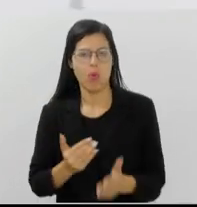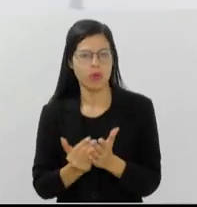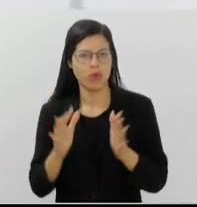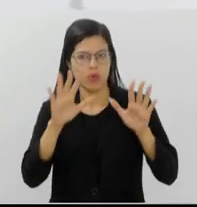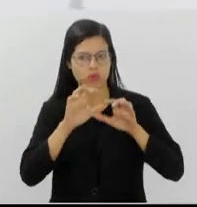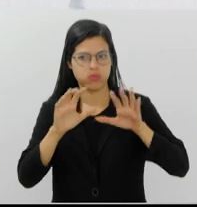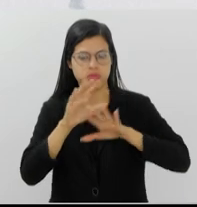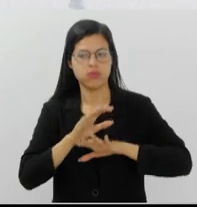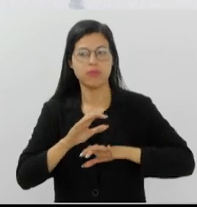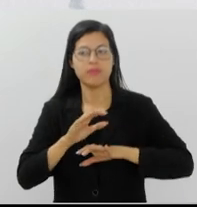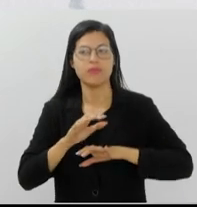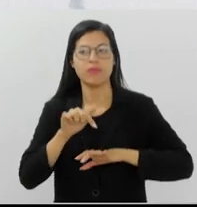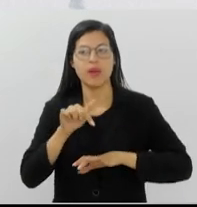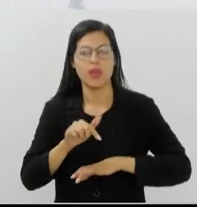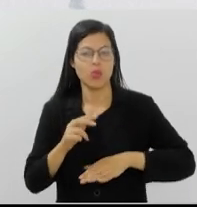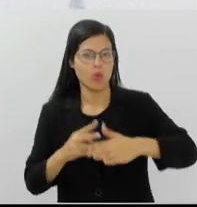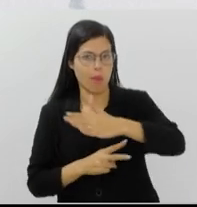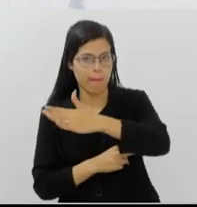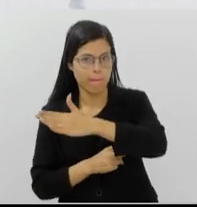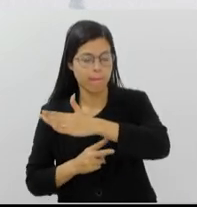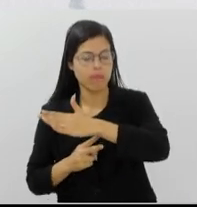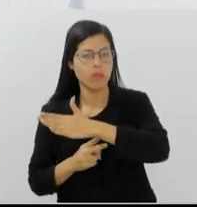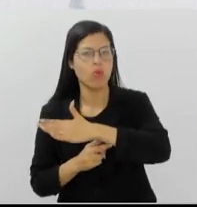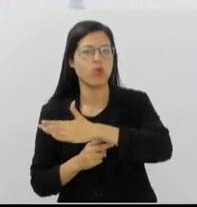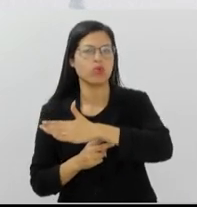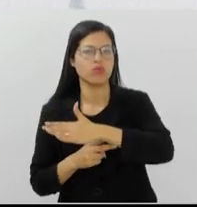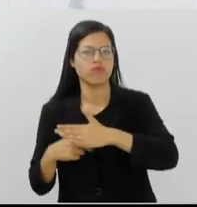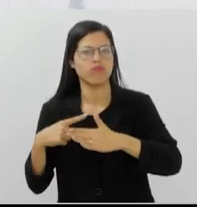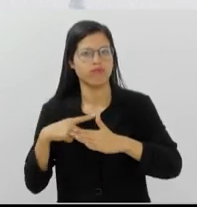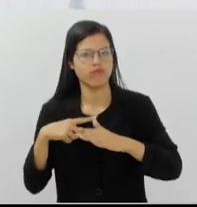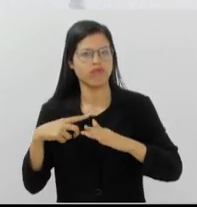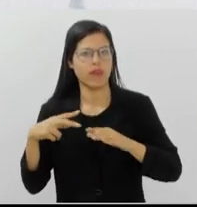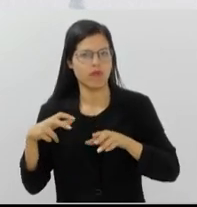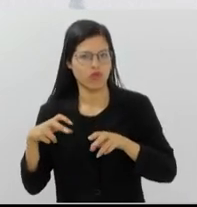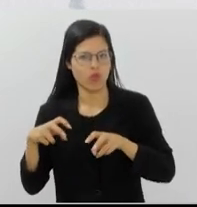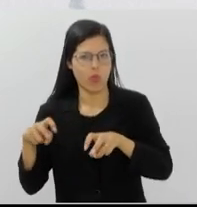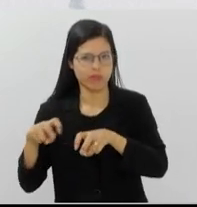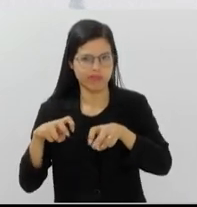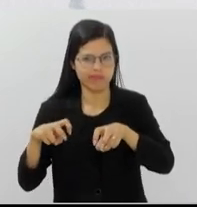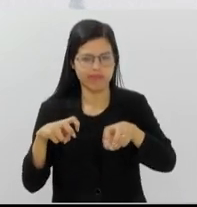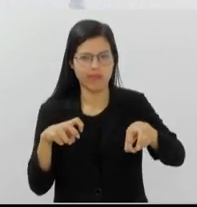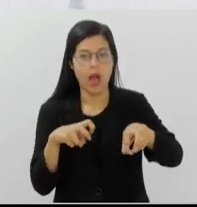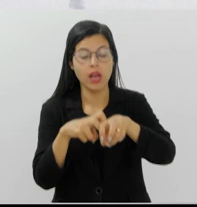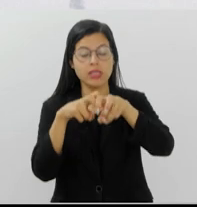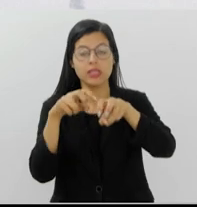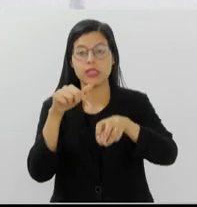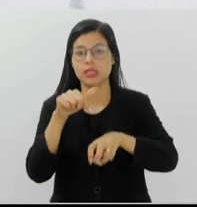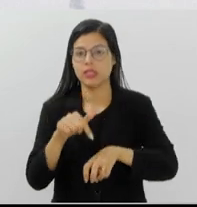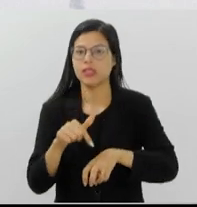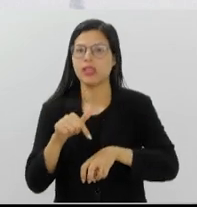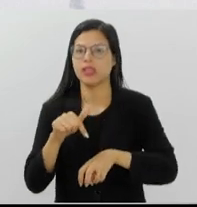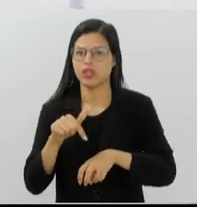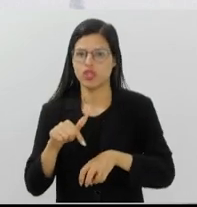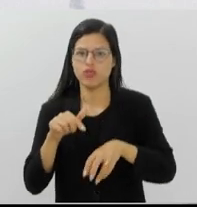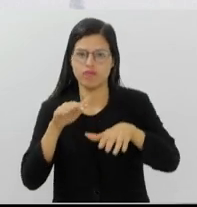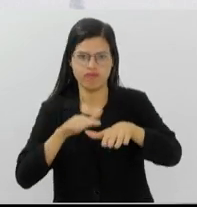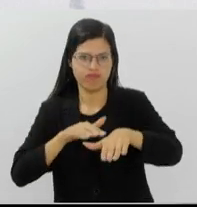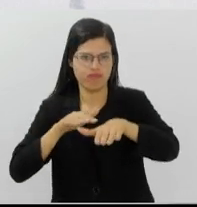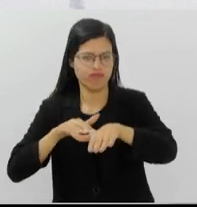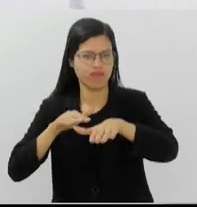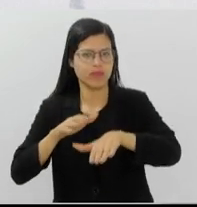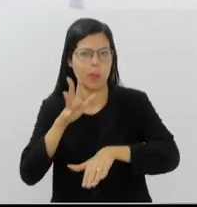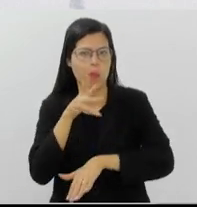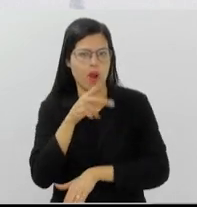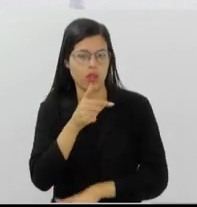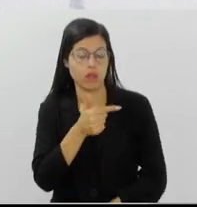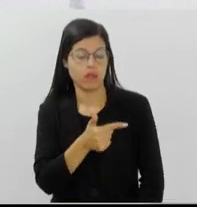Ponte Rio-Niterói com bastante movimento, ponte que registrou um acidente no sentido Niterói e fez o trânsito até ficar lento, chegando a